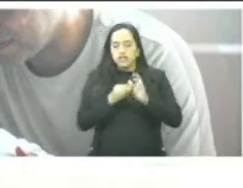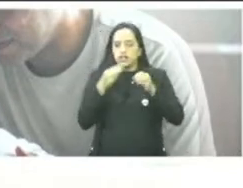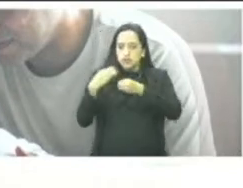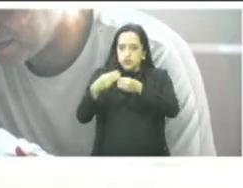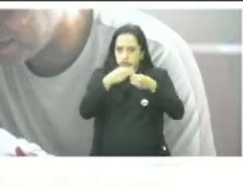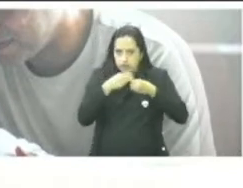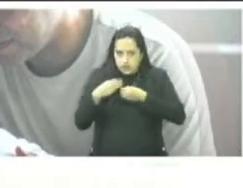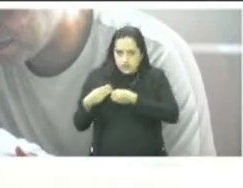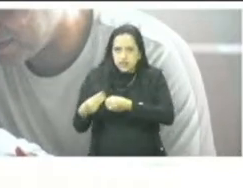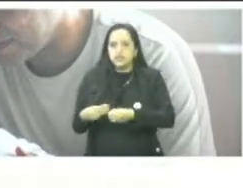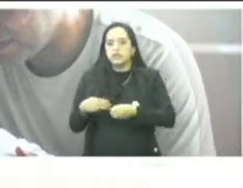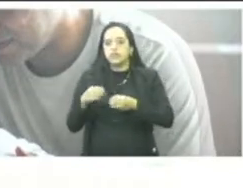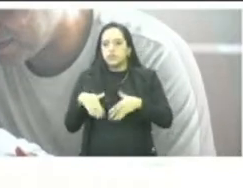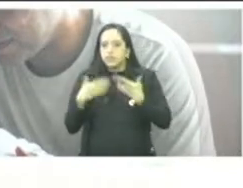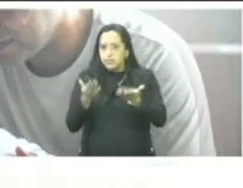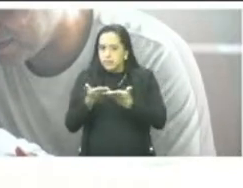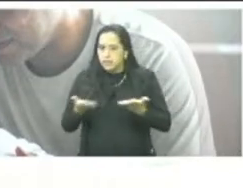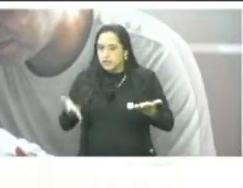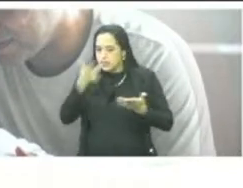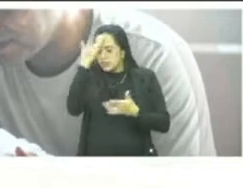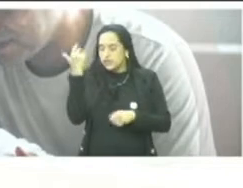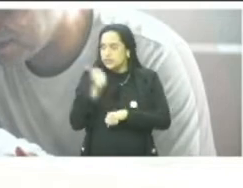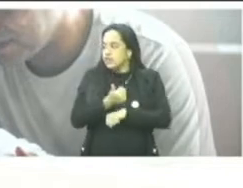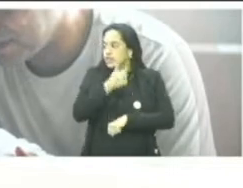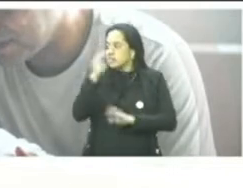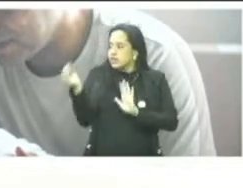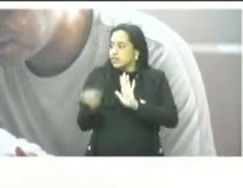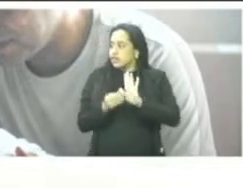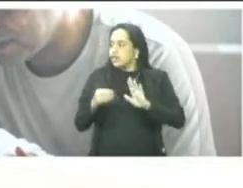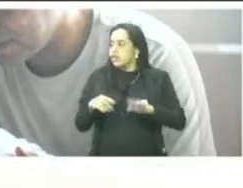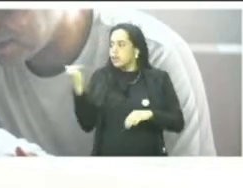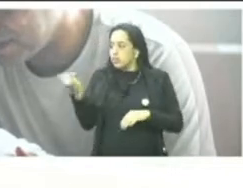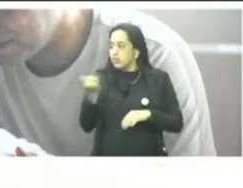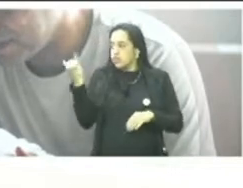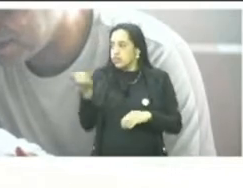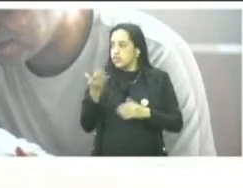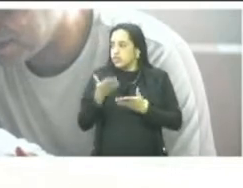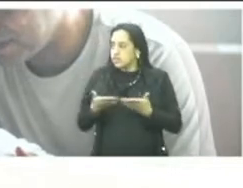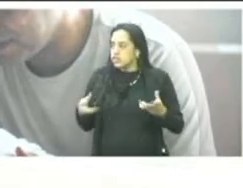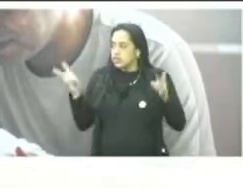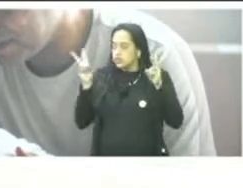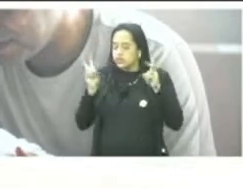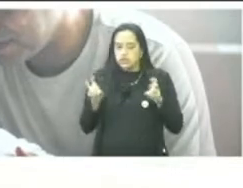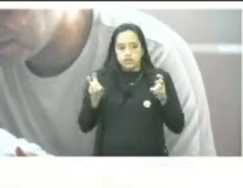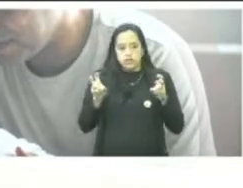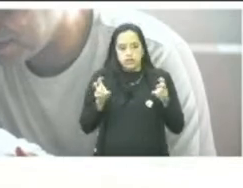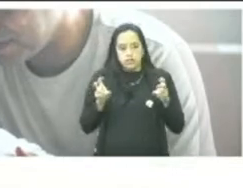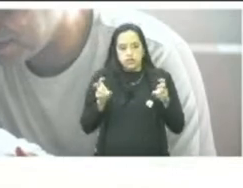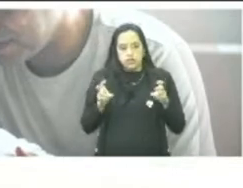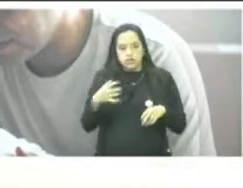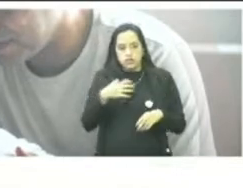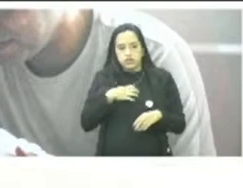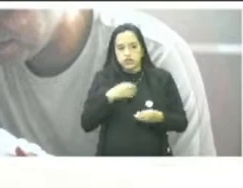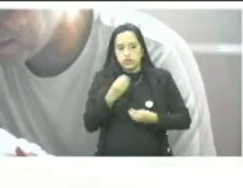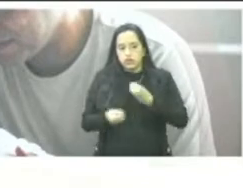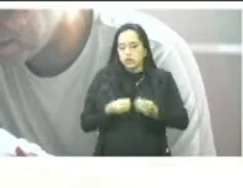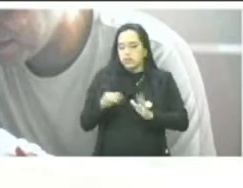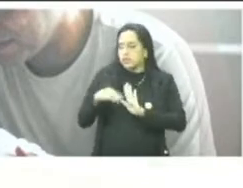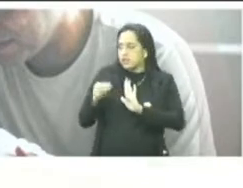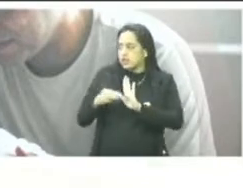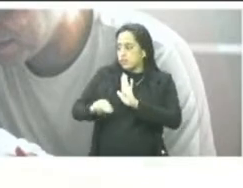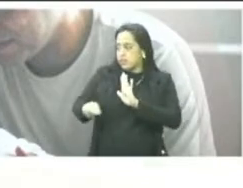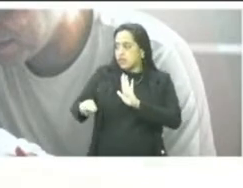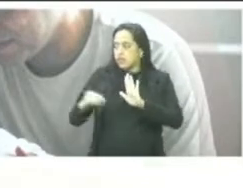né, à disposição. É importante aí uma questão em relação à forma como esse método é aplicado no